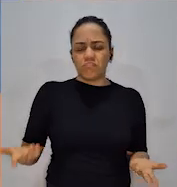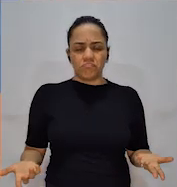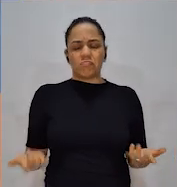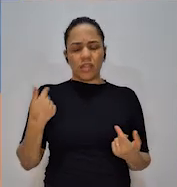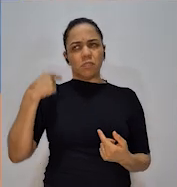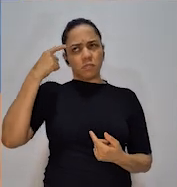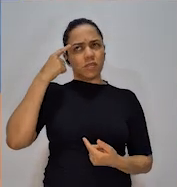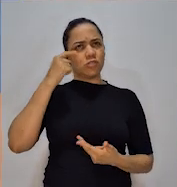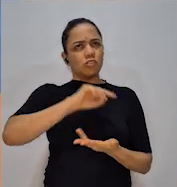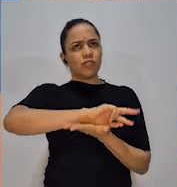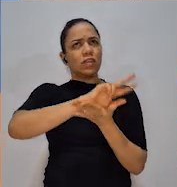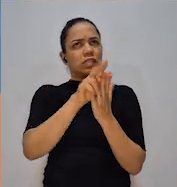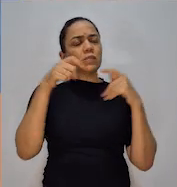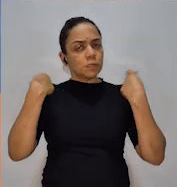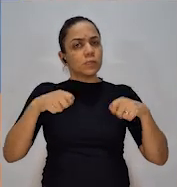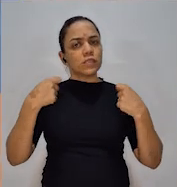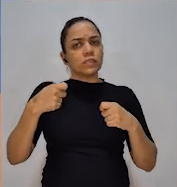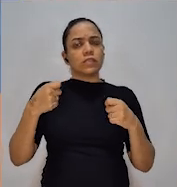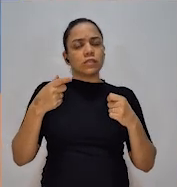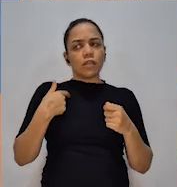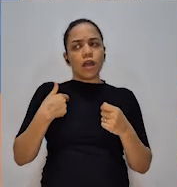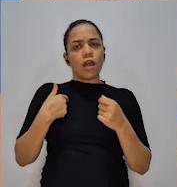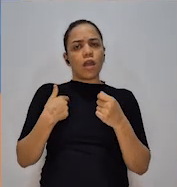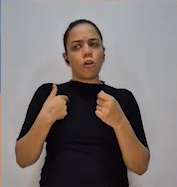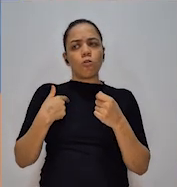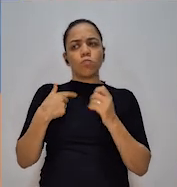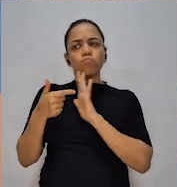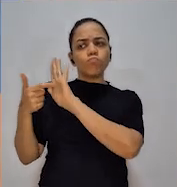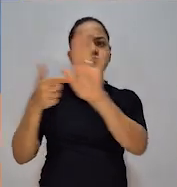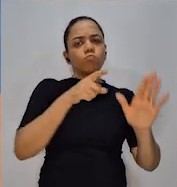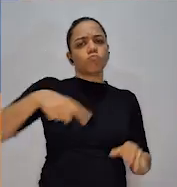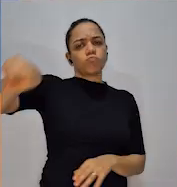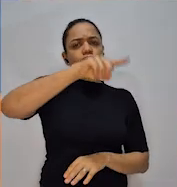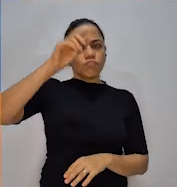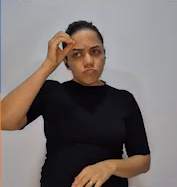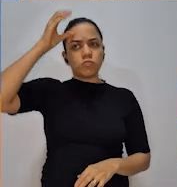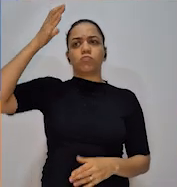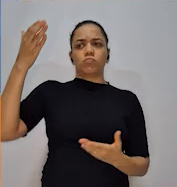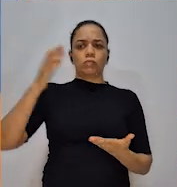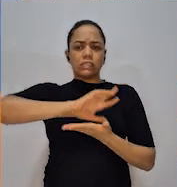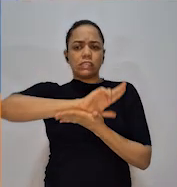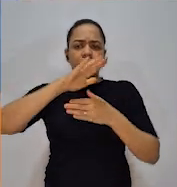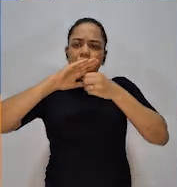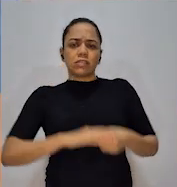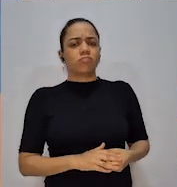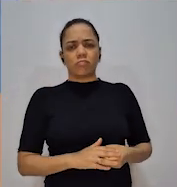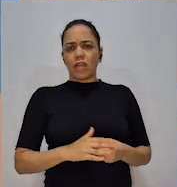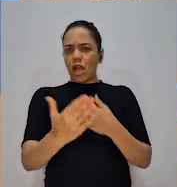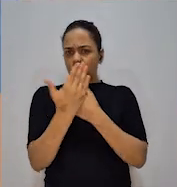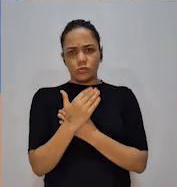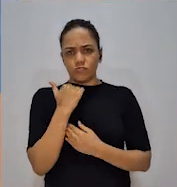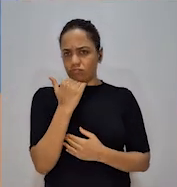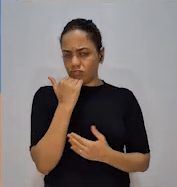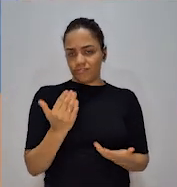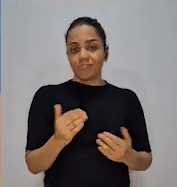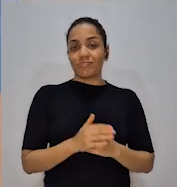construção de pontes de entendimento de que a desigualdade não beneficia ninguém. Então é por isso que eu tô aqui. Bom, a Nina e a Melissa mandaram um